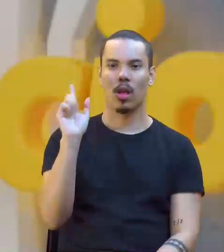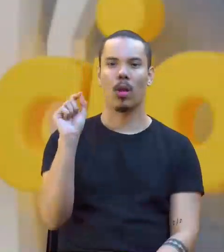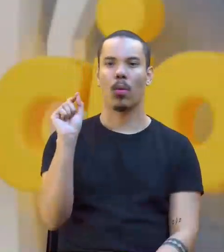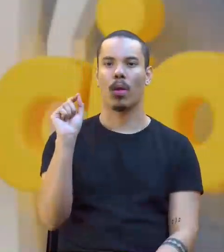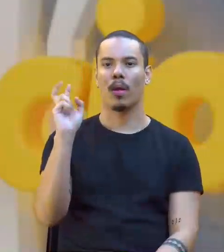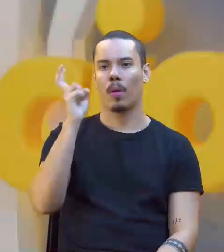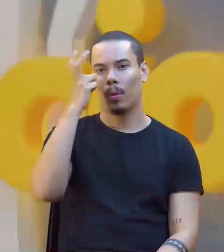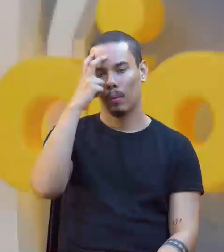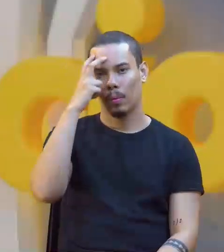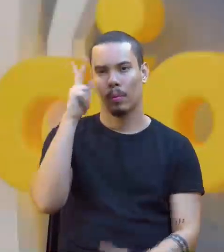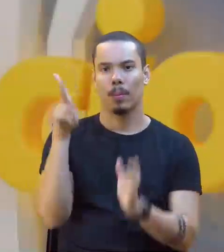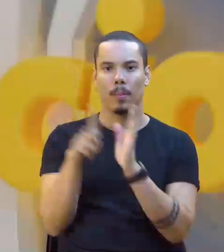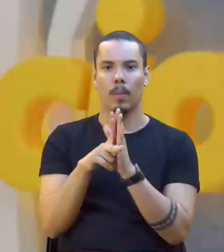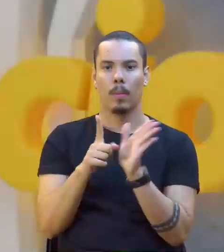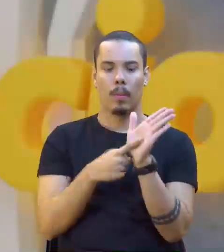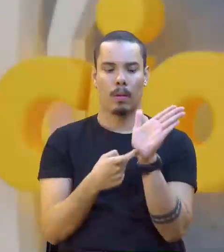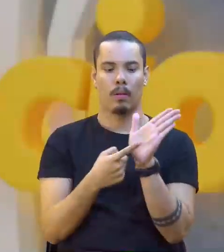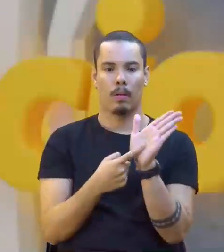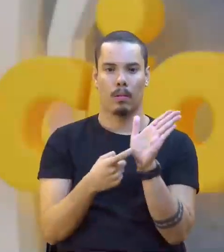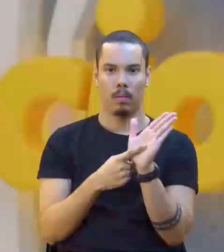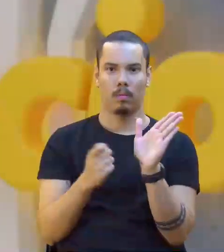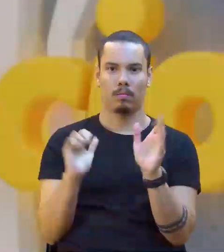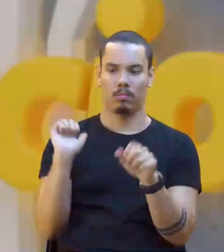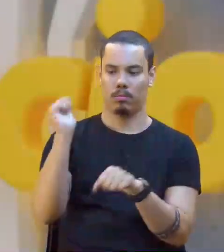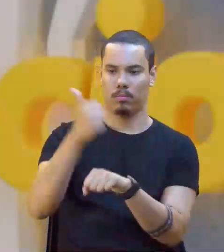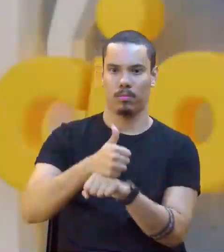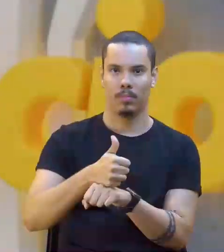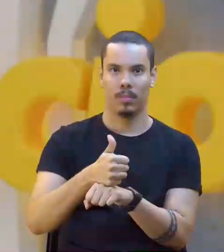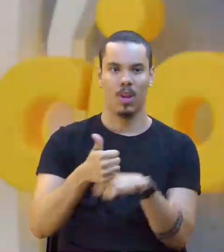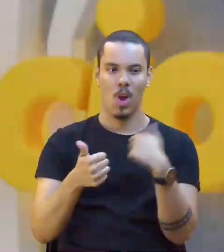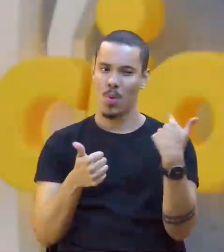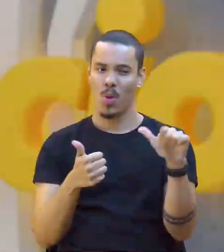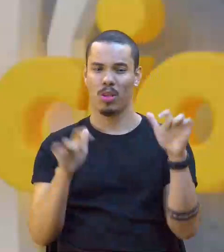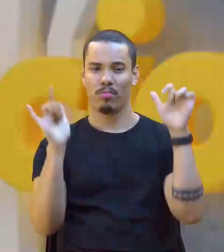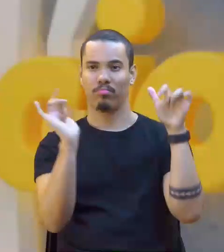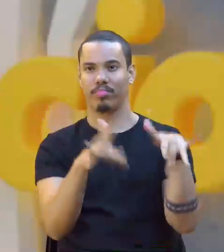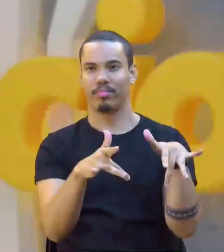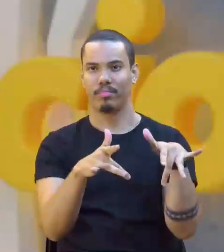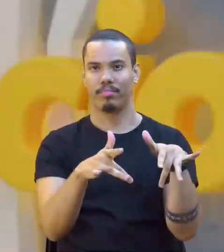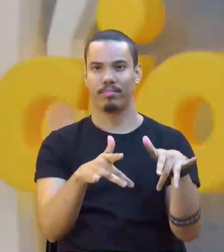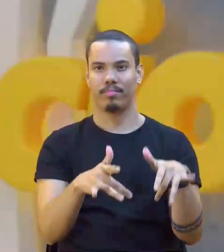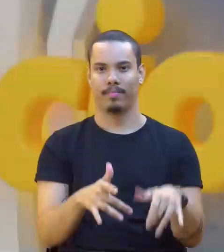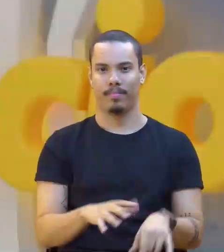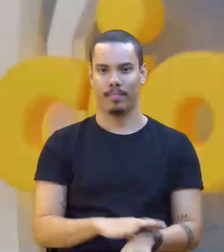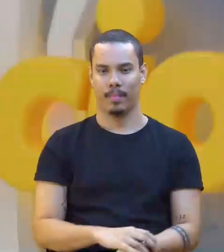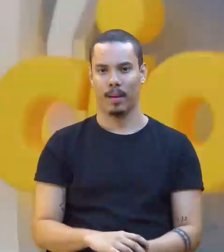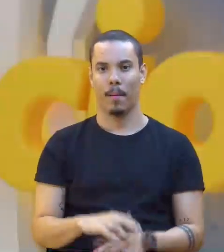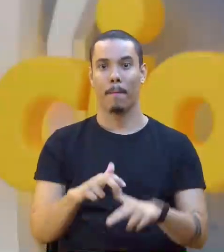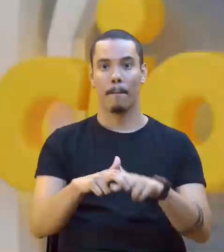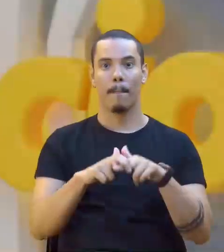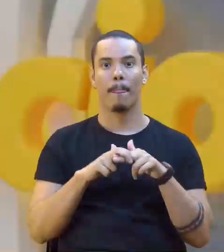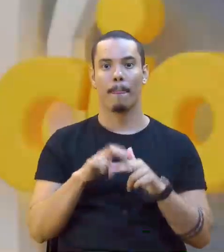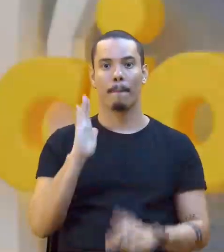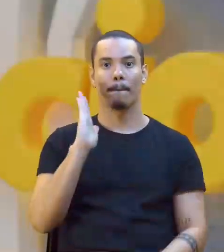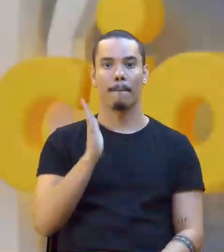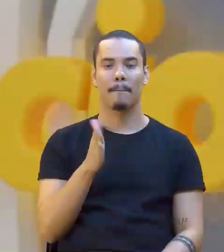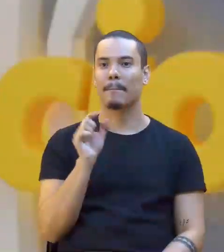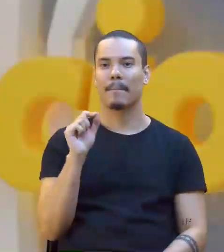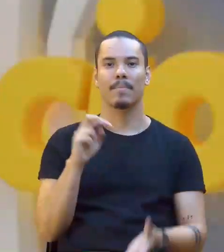cultura da elite, e o outro que não é chique, né? Isso já é